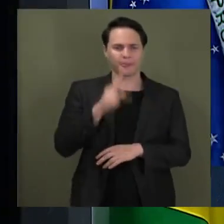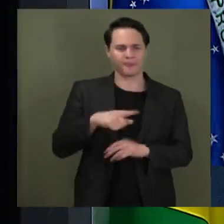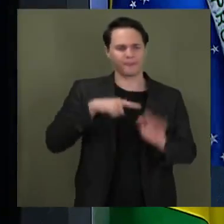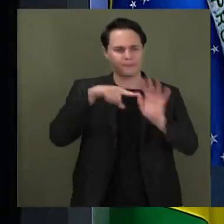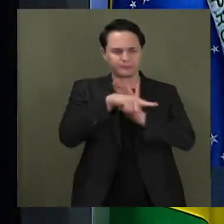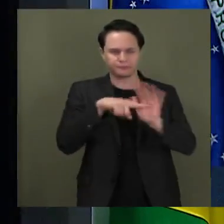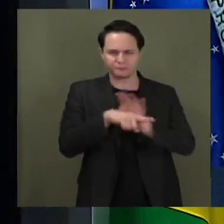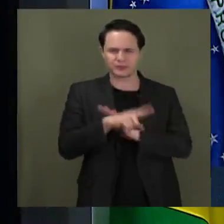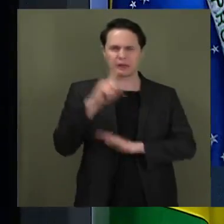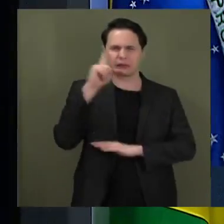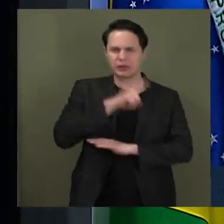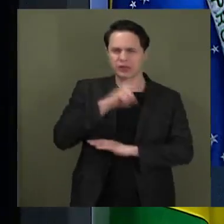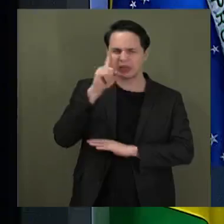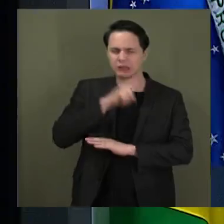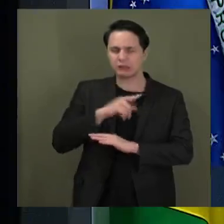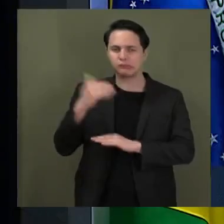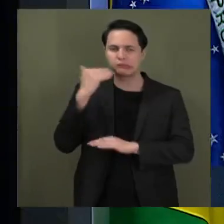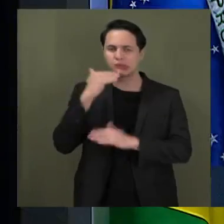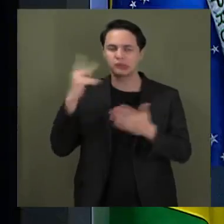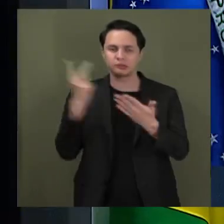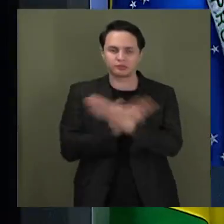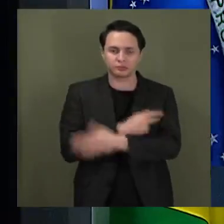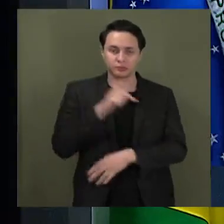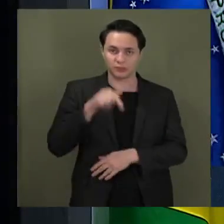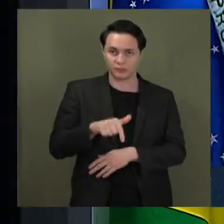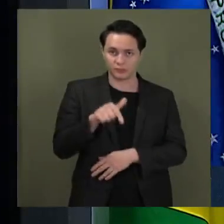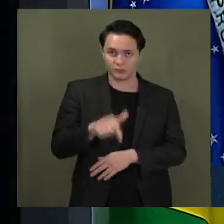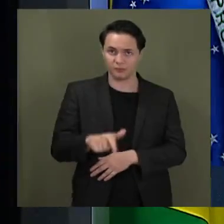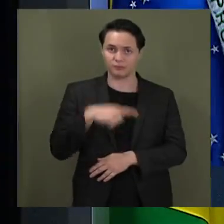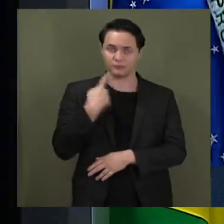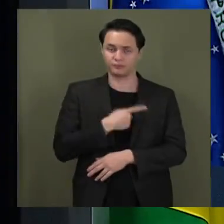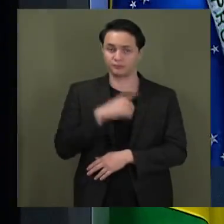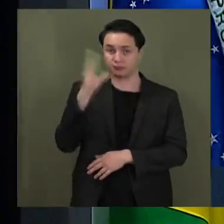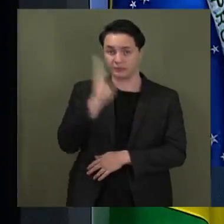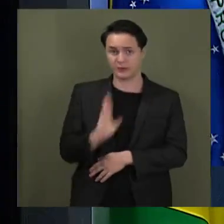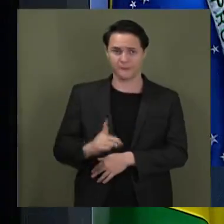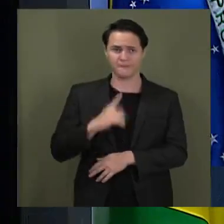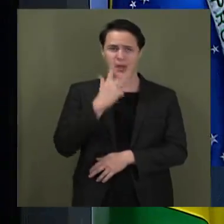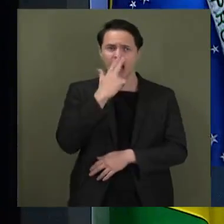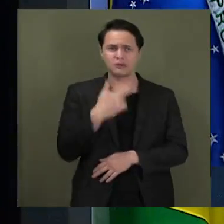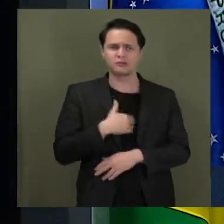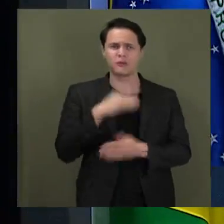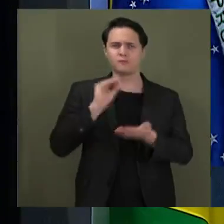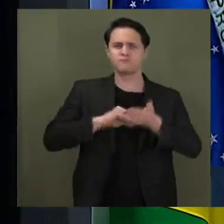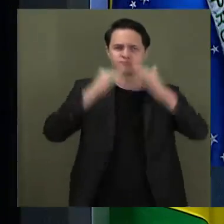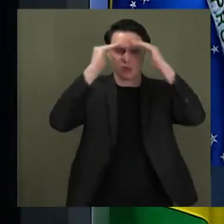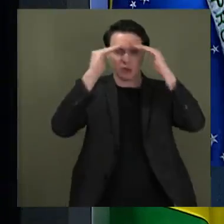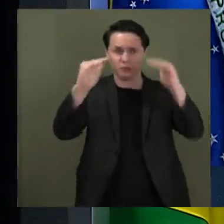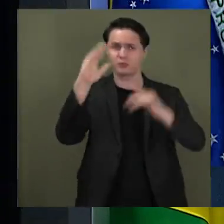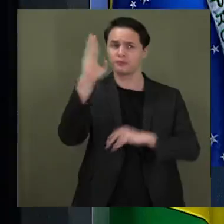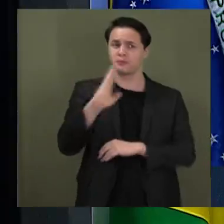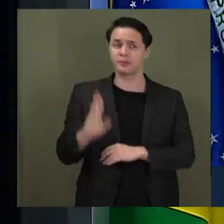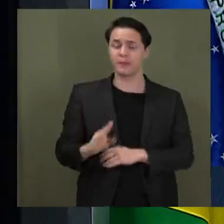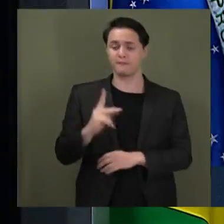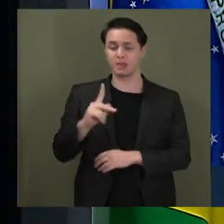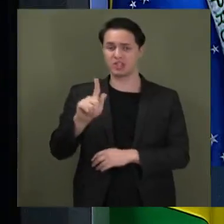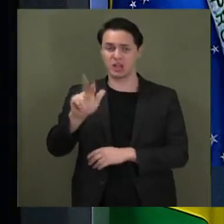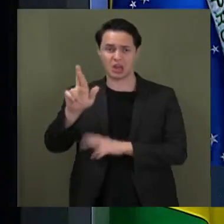nosso Brasil. A gente vê o desrespeito às instituições, à Procuradoria-Geral da